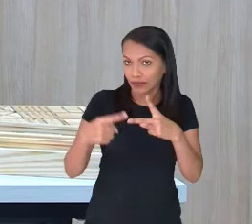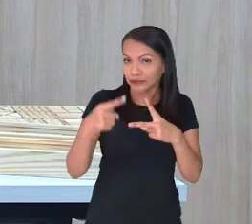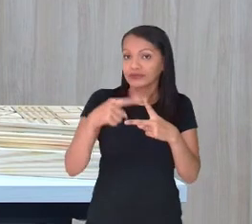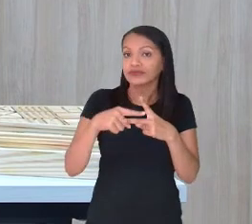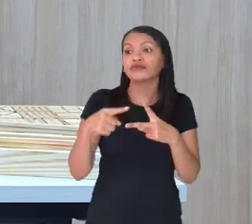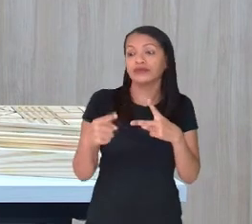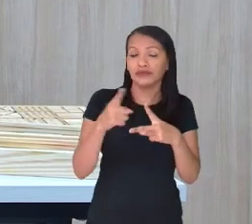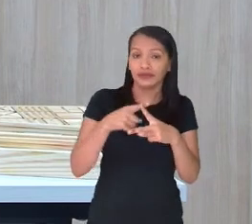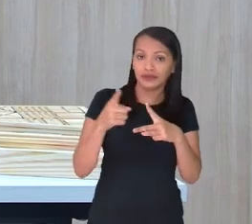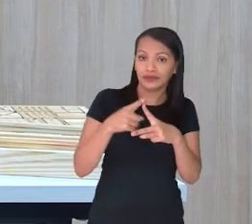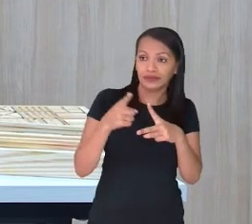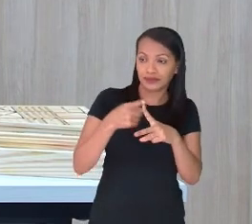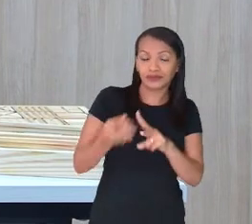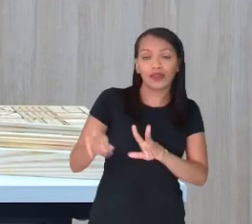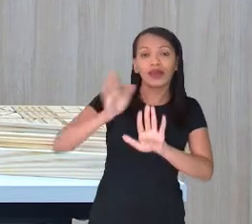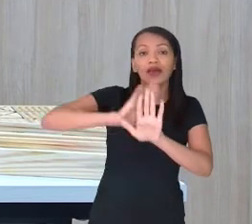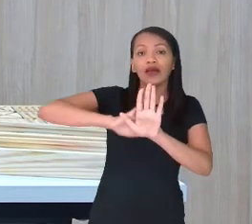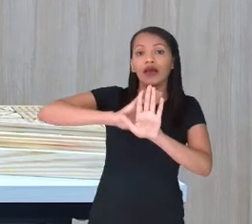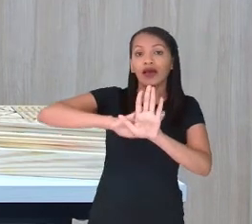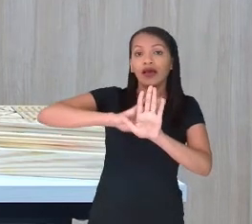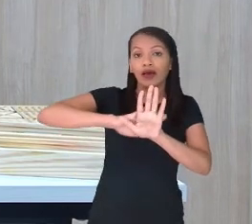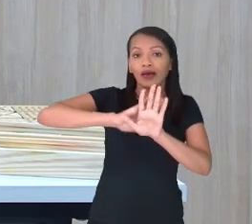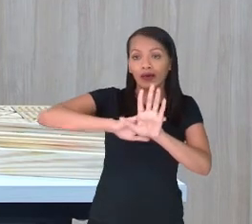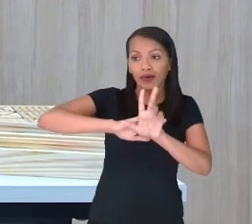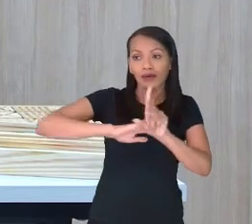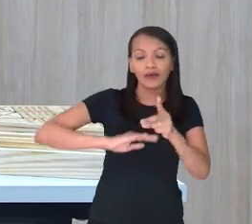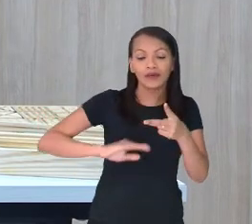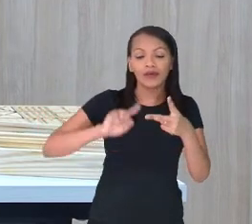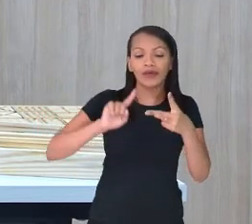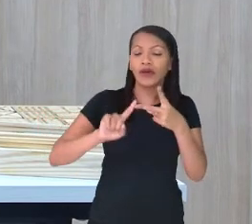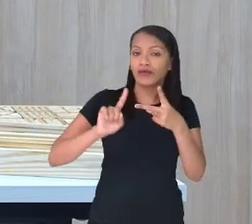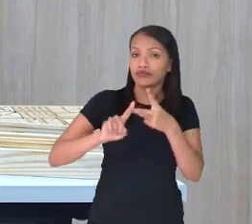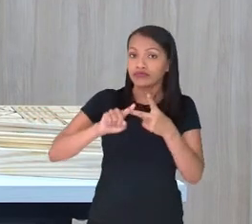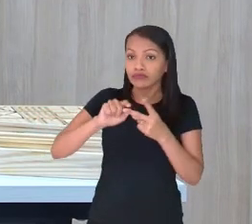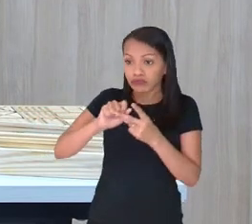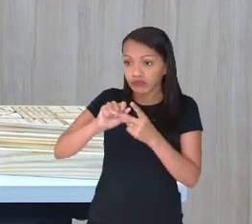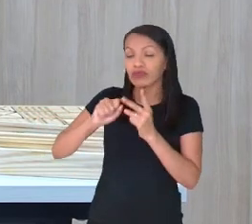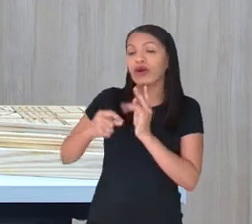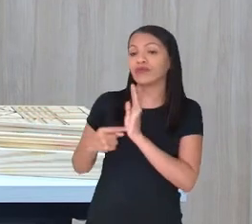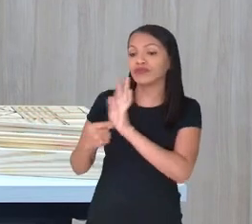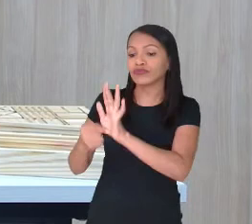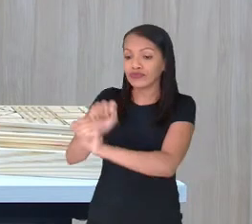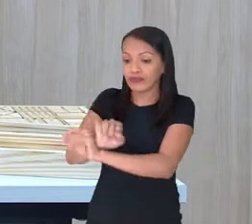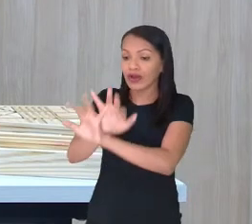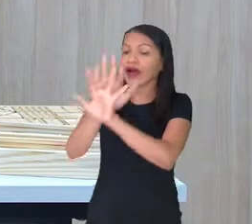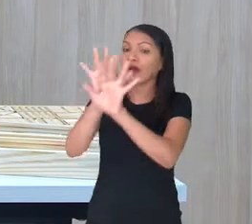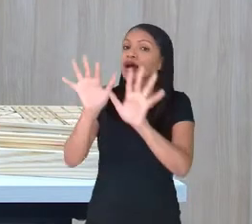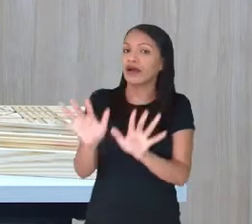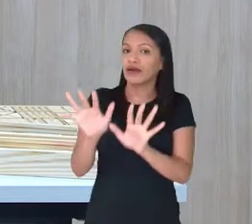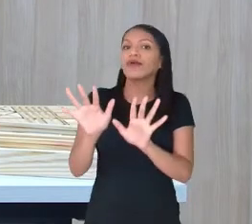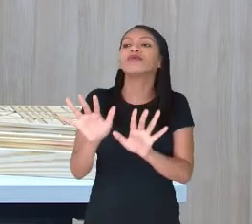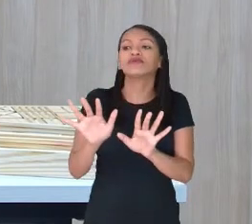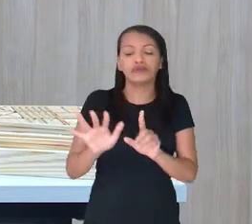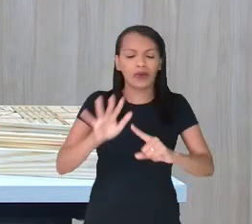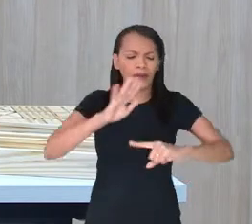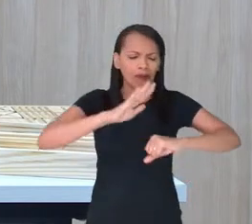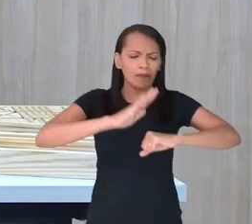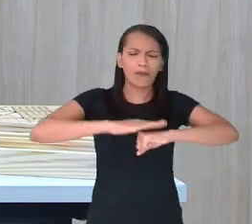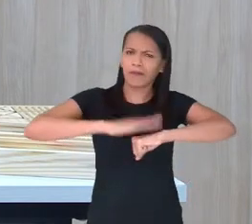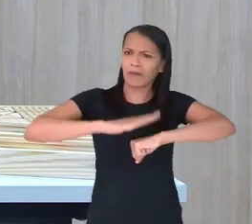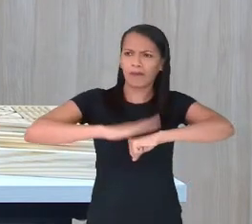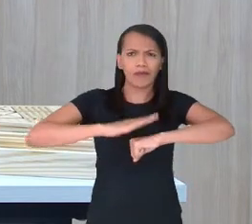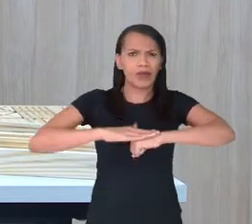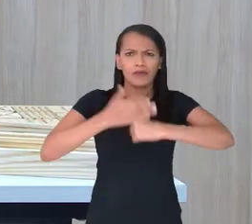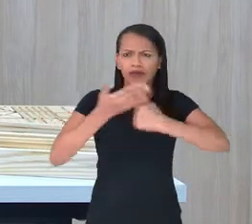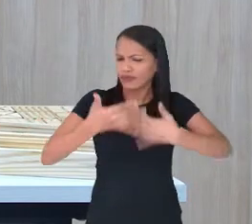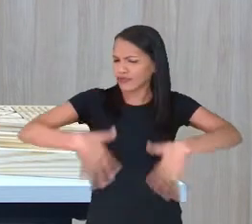são a memória implícita e a memória explícita. A memória implícita é aquela automática, que nós não